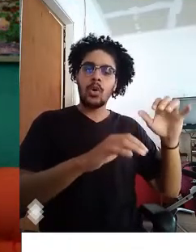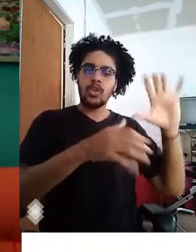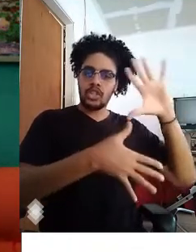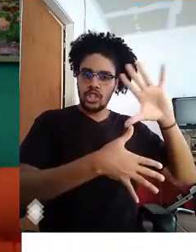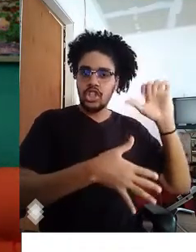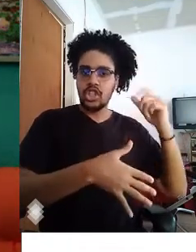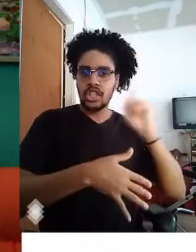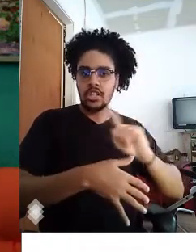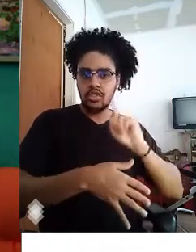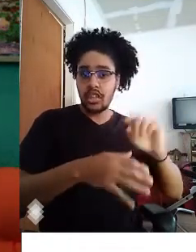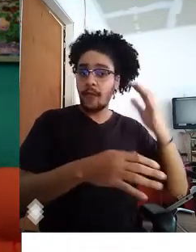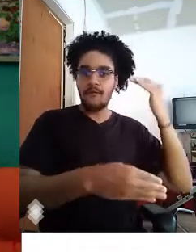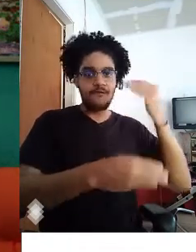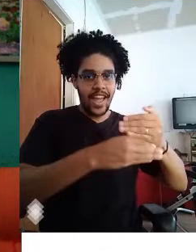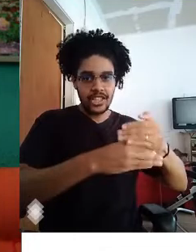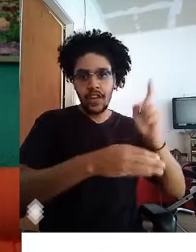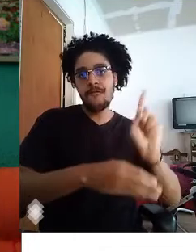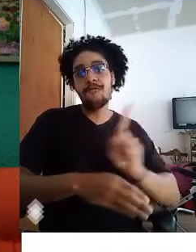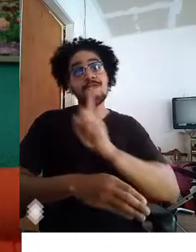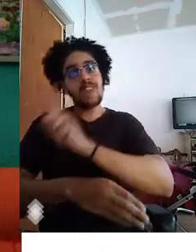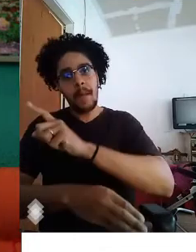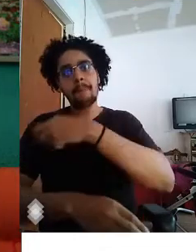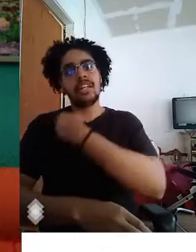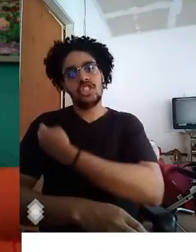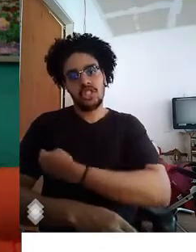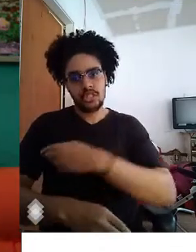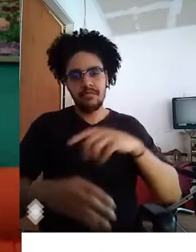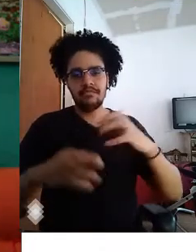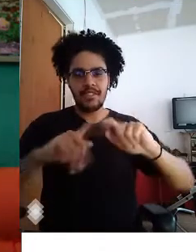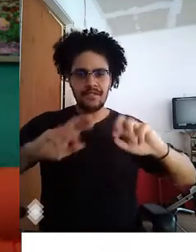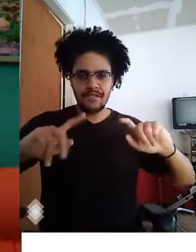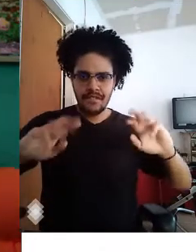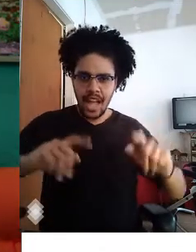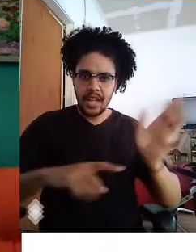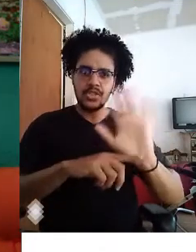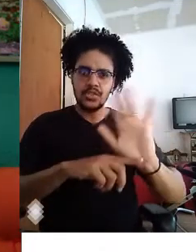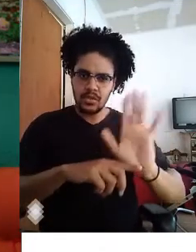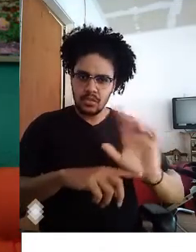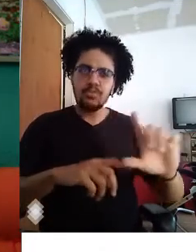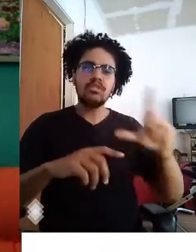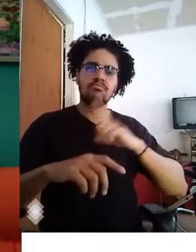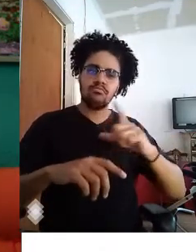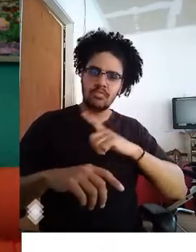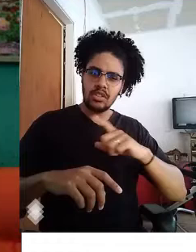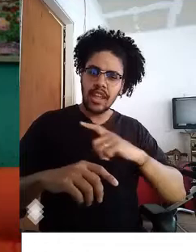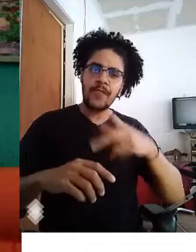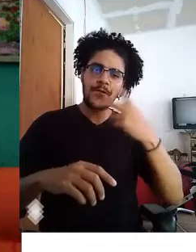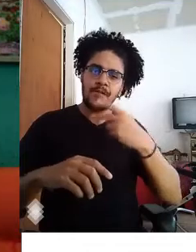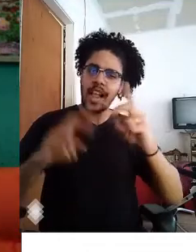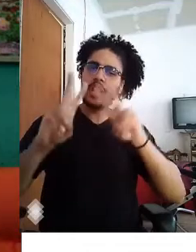se instalar na China. Muitos filmes, Hollywood produziu muitos filmes que abordam